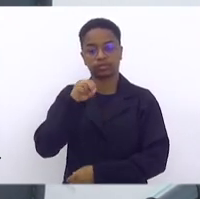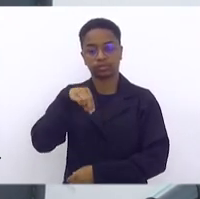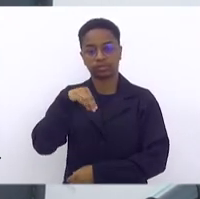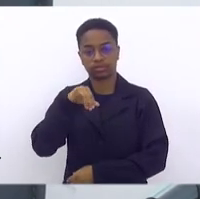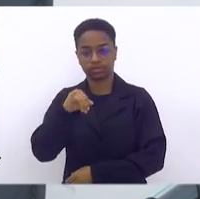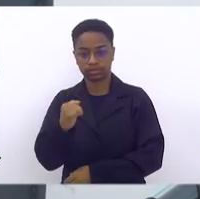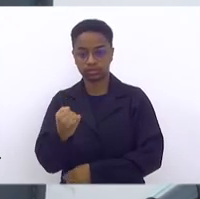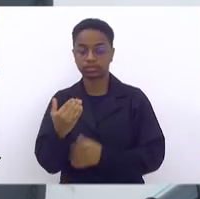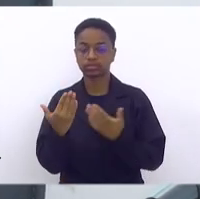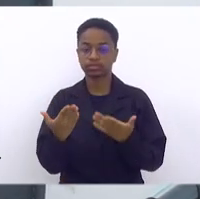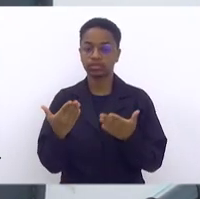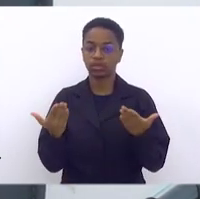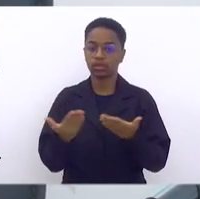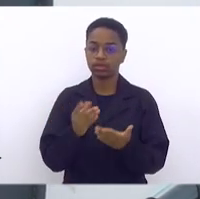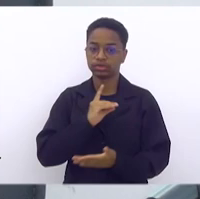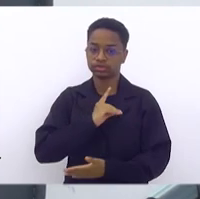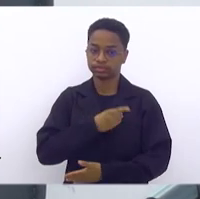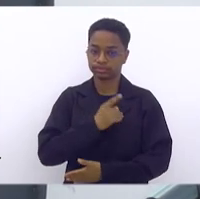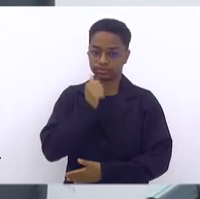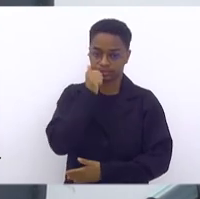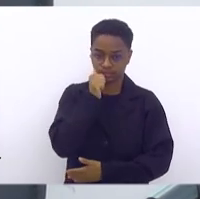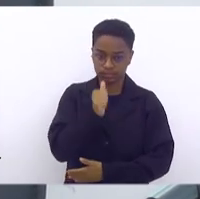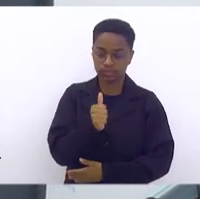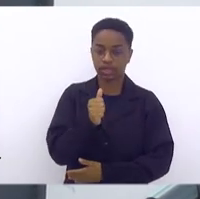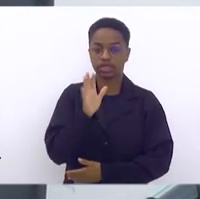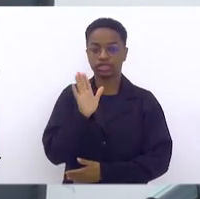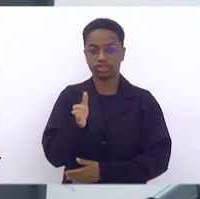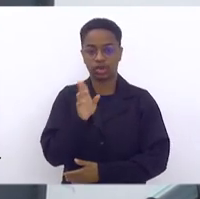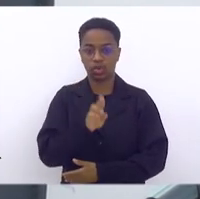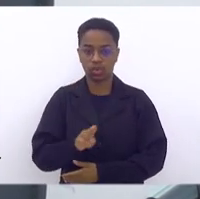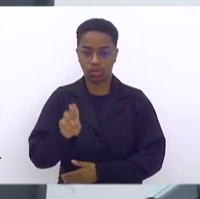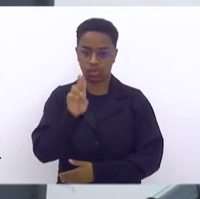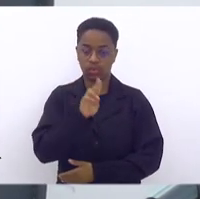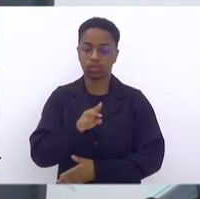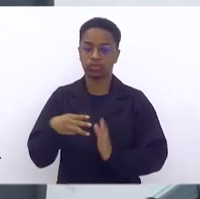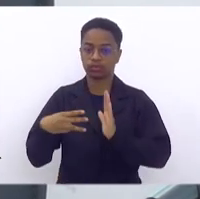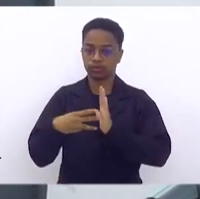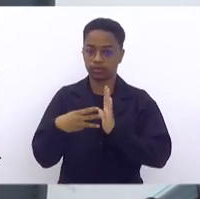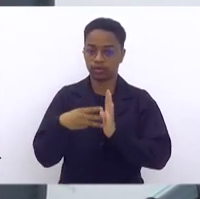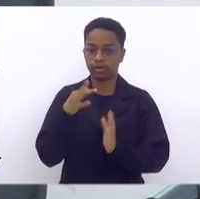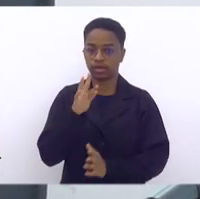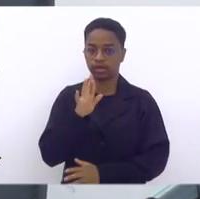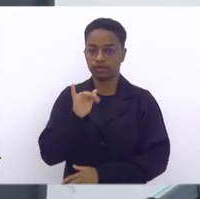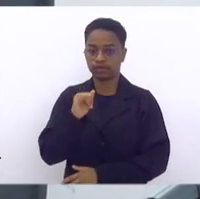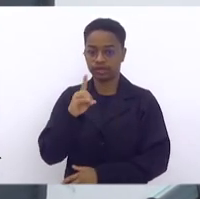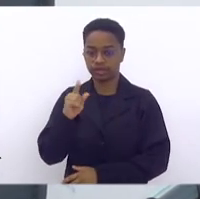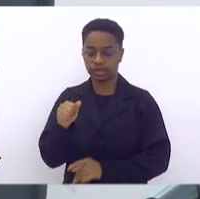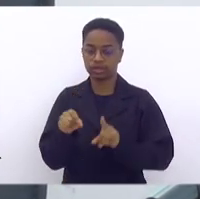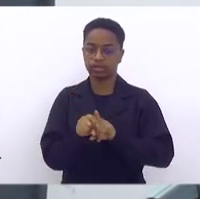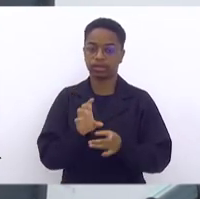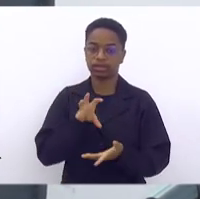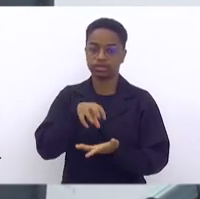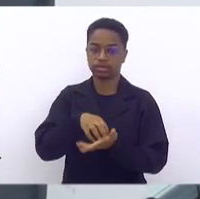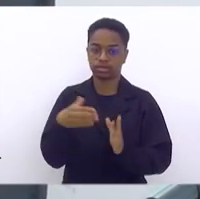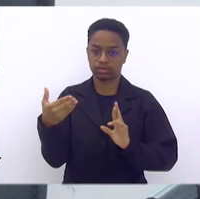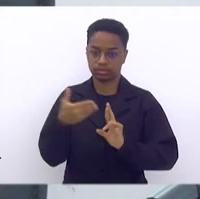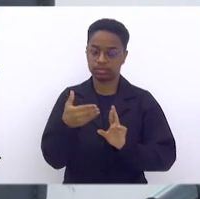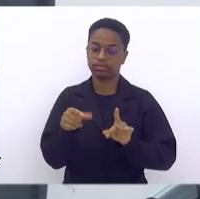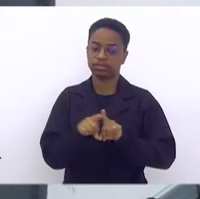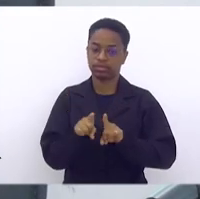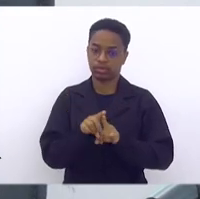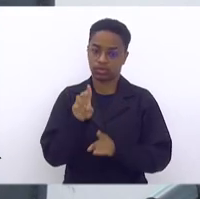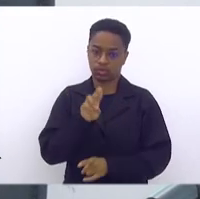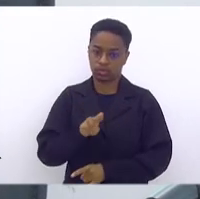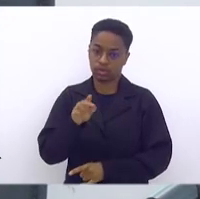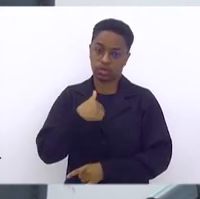hoje, as delegacias de mulheres já utilizam o formulário FRIDA e os centros de referência também, né?